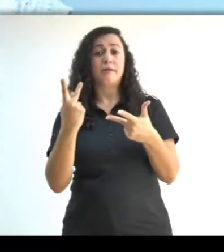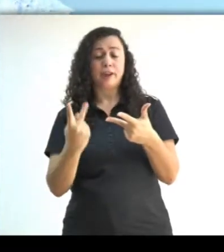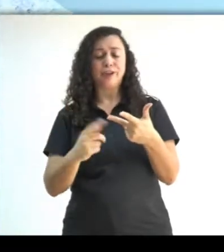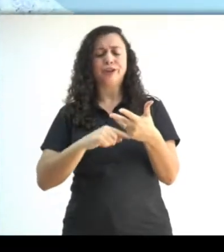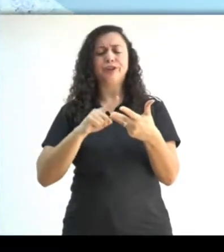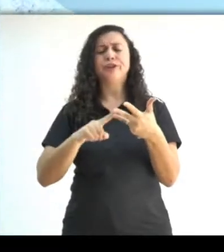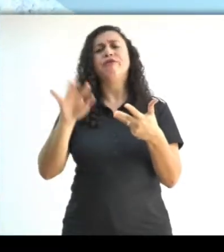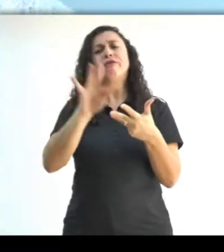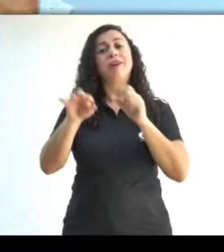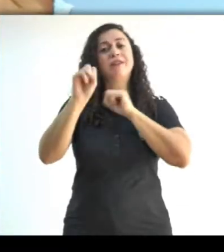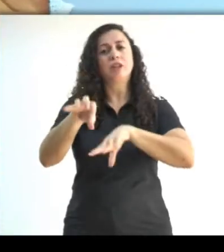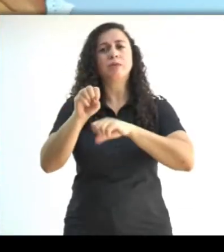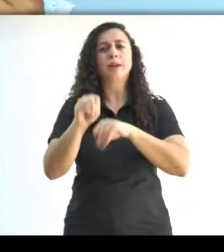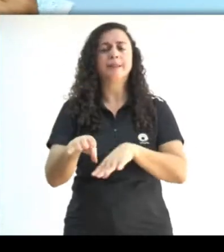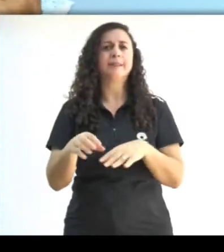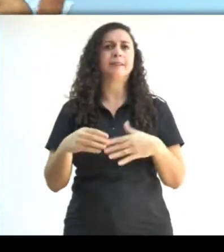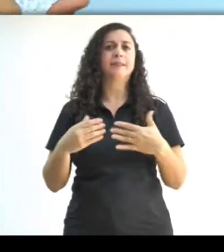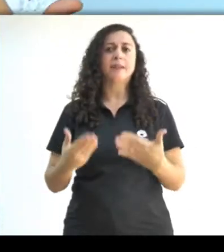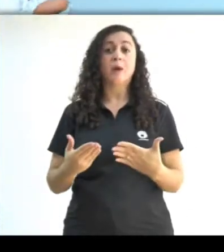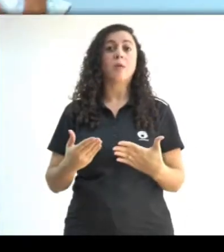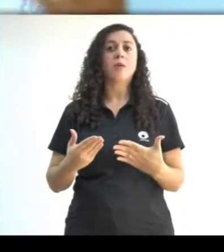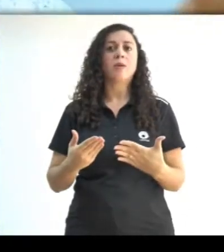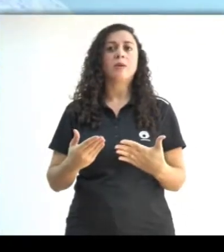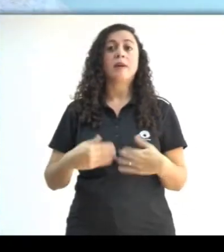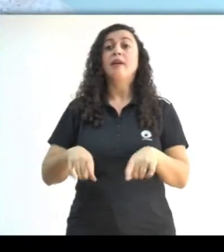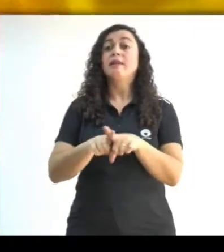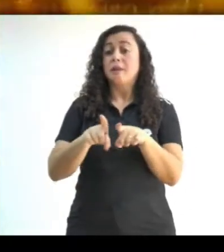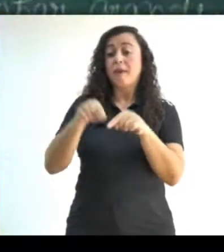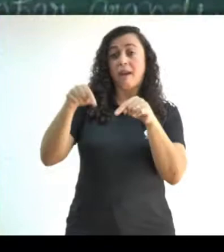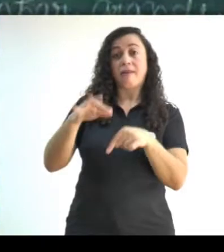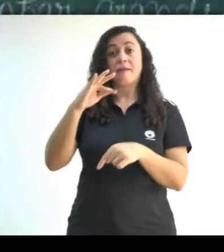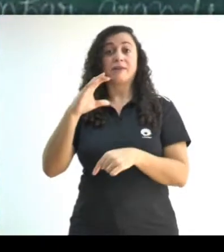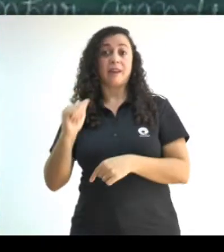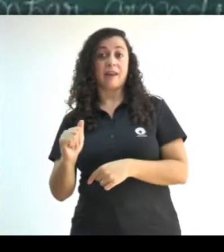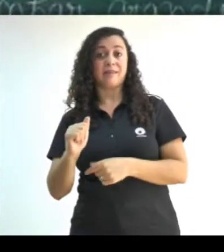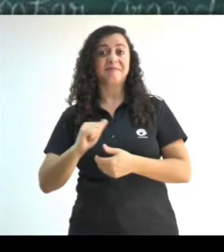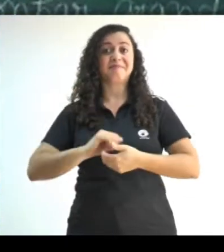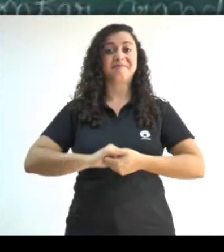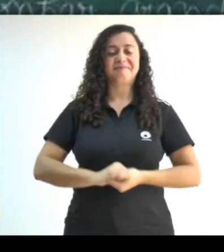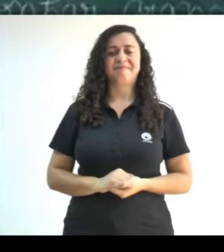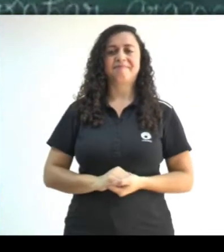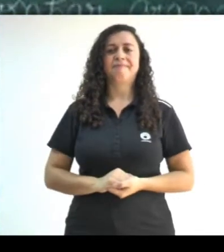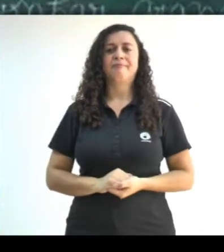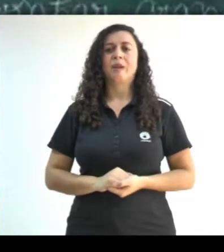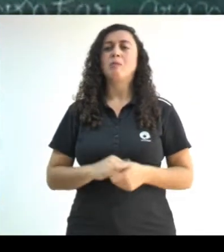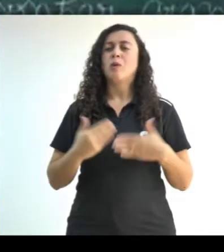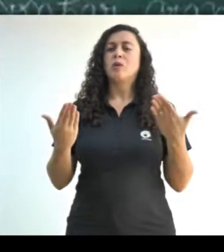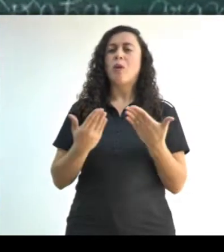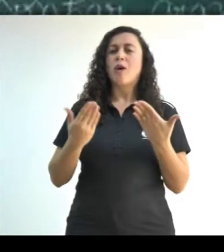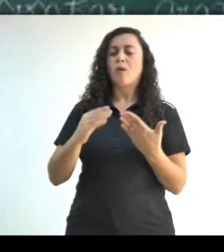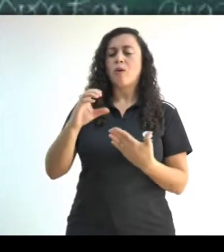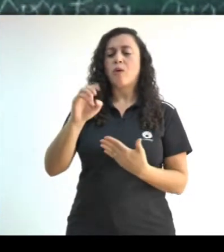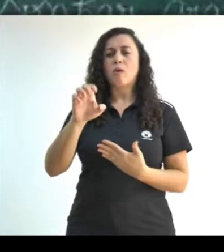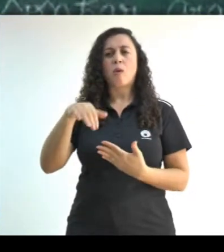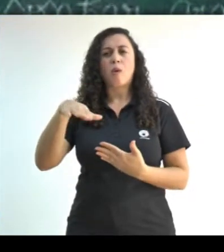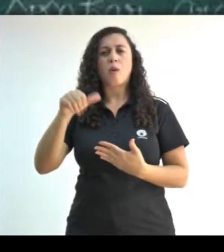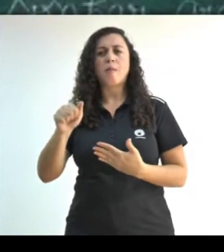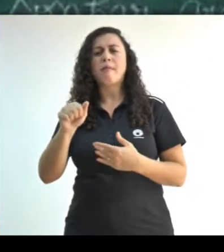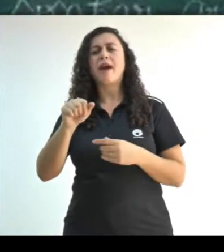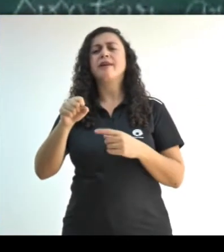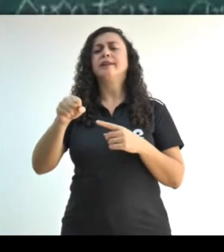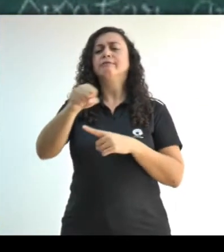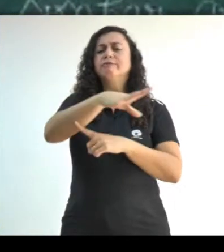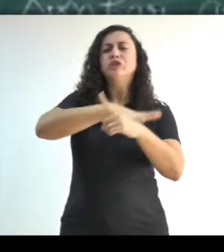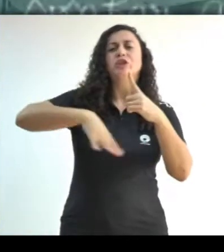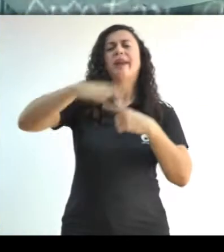na Faculdade de Educação, na própria FCA. Aos poucos, o nome Colmeia soa naturalmente aos